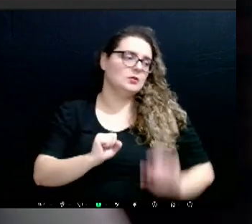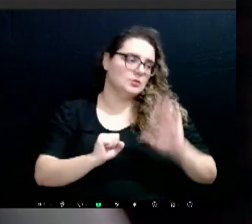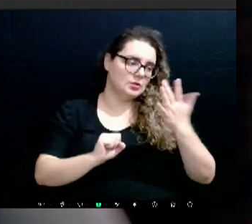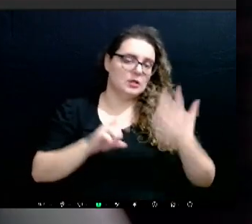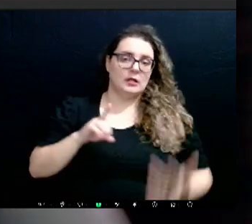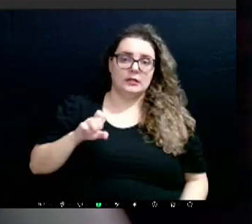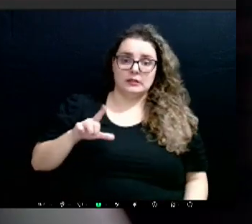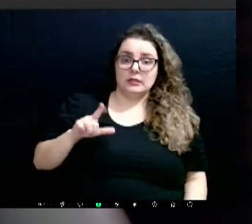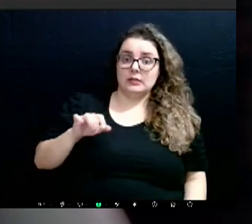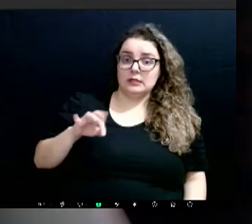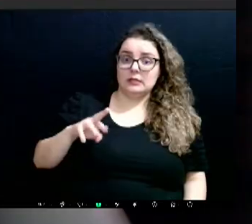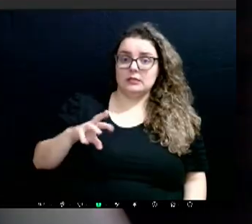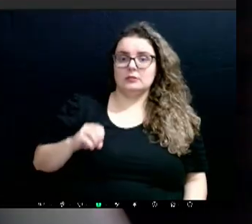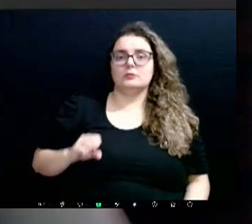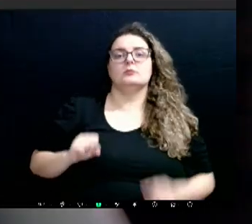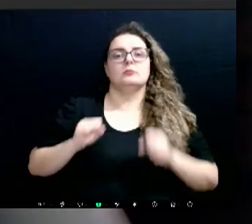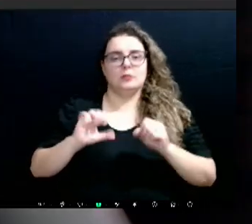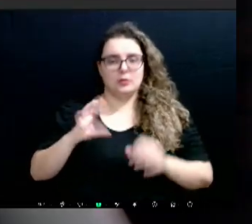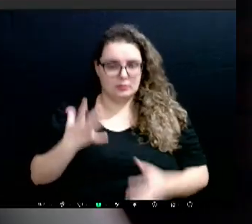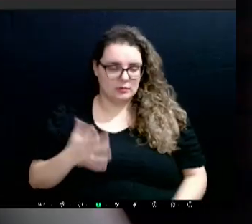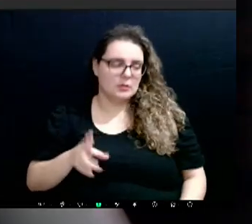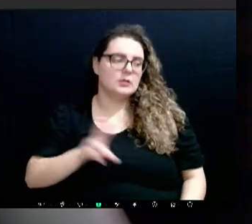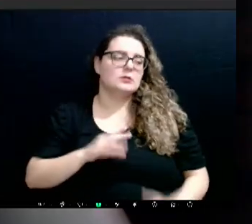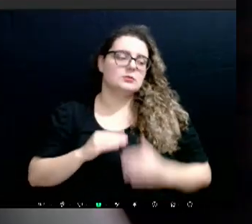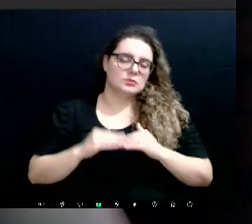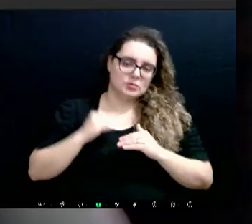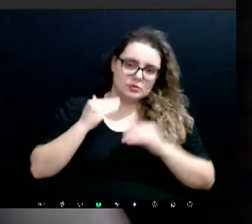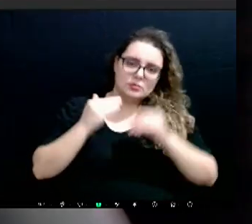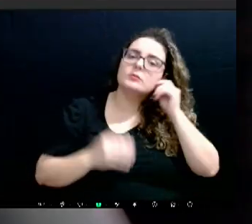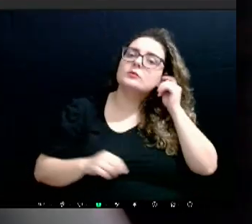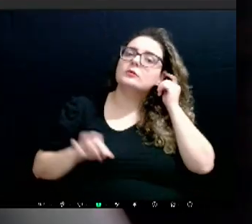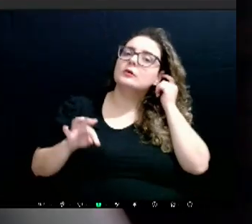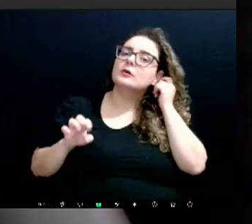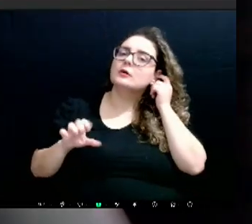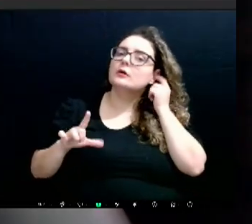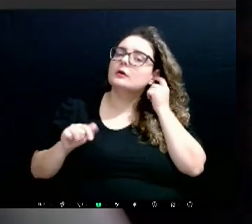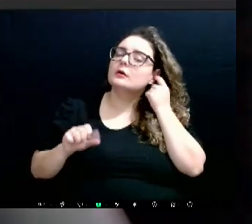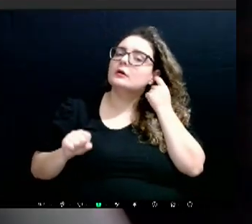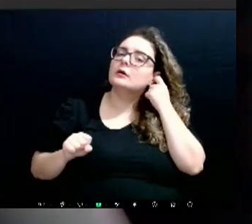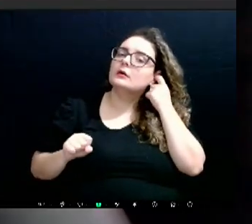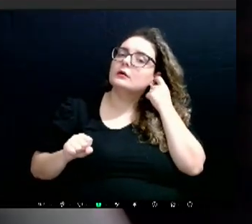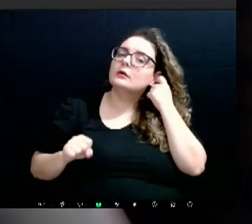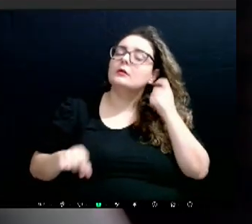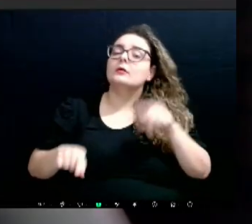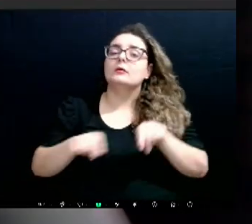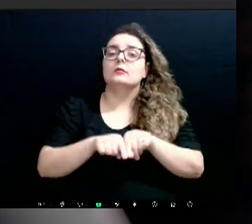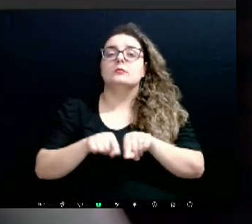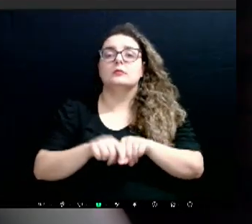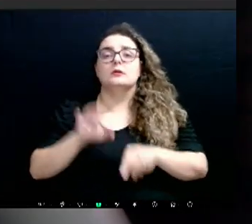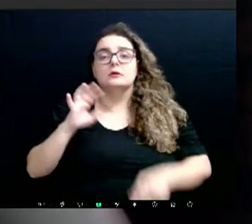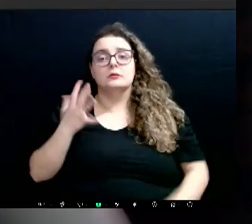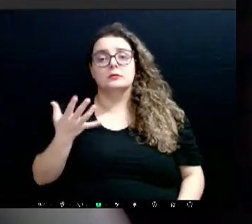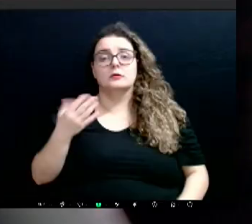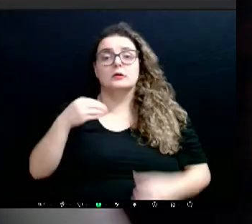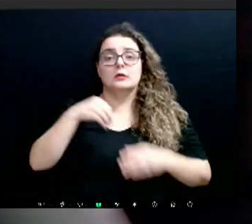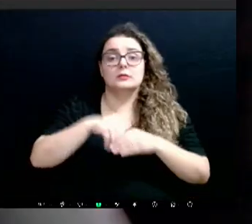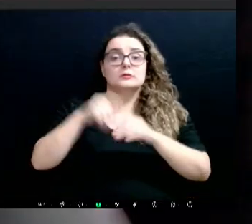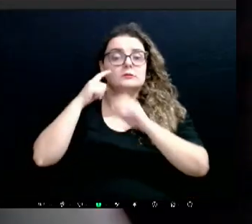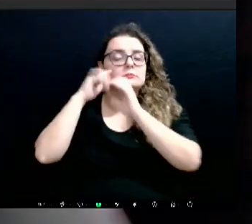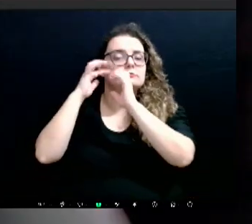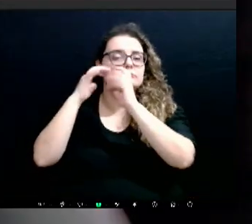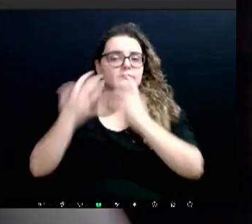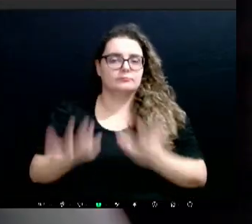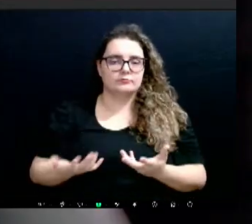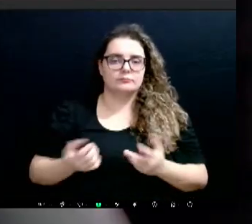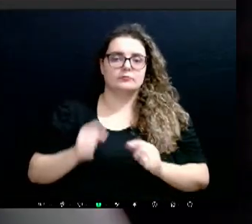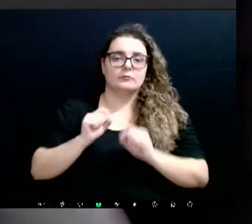ocorrer sim nesse uso exagerado com as telas, porque também ocorreu a mesma coisa dentro do seu cérebro. Então, o que a gente recomenda